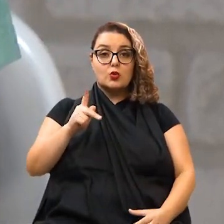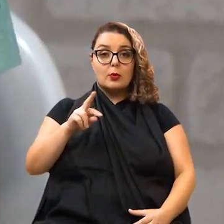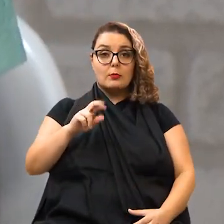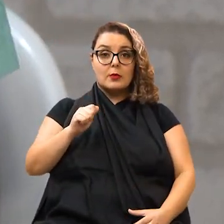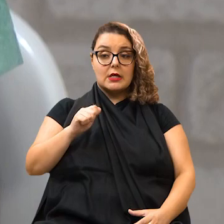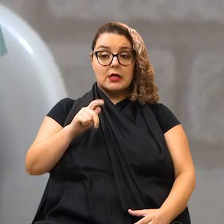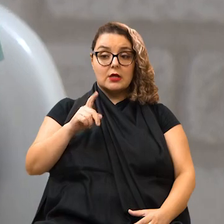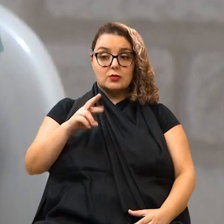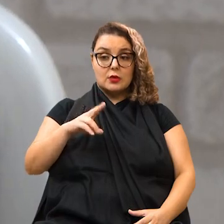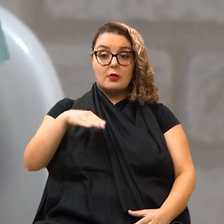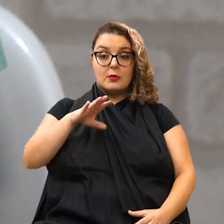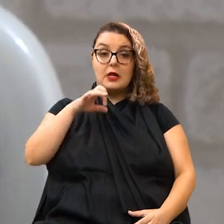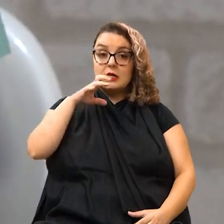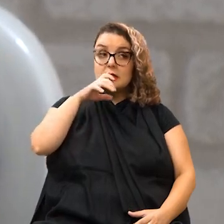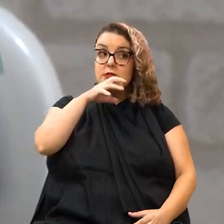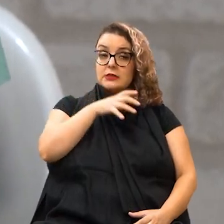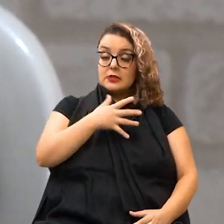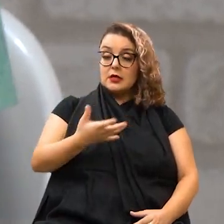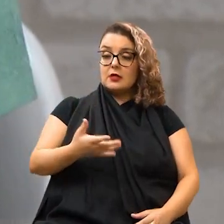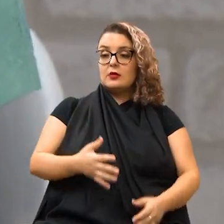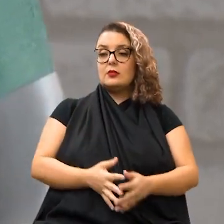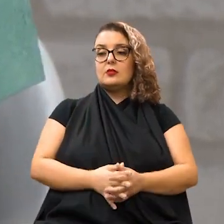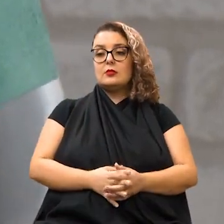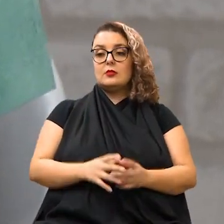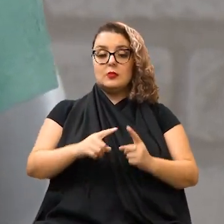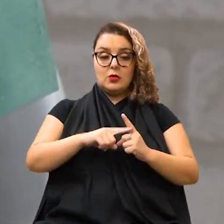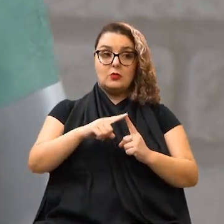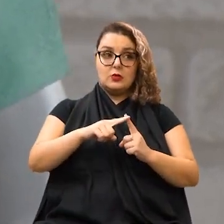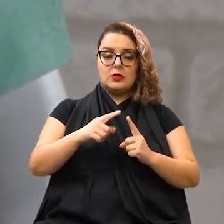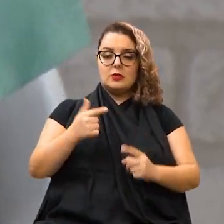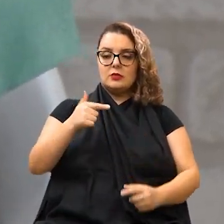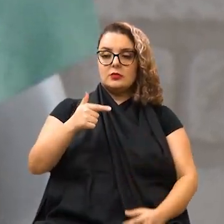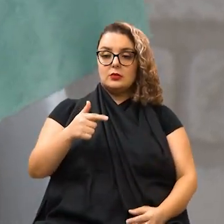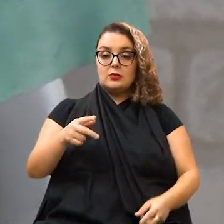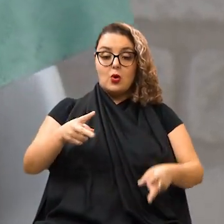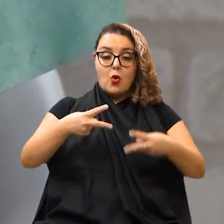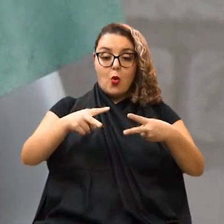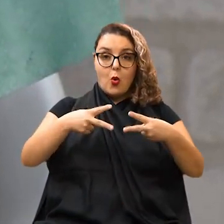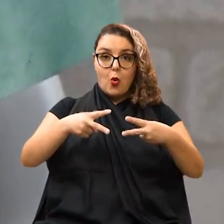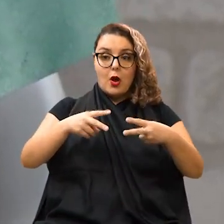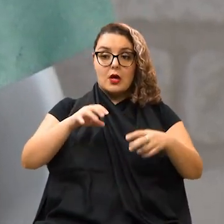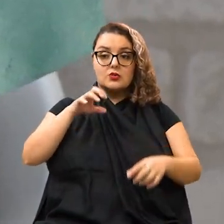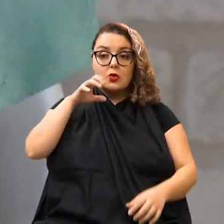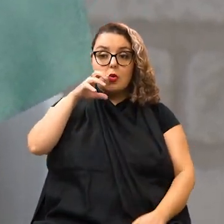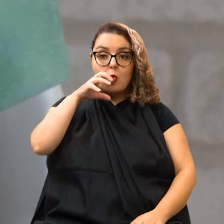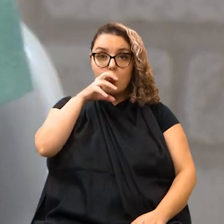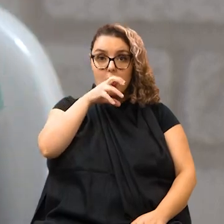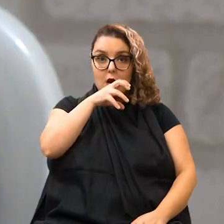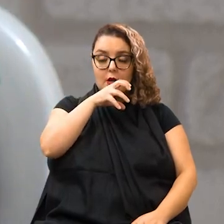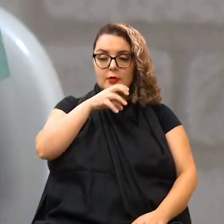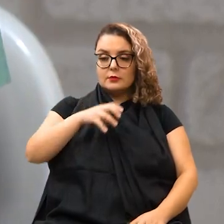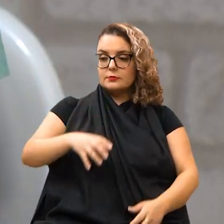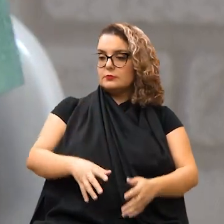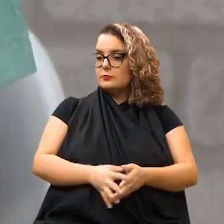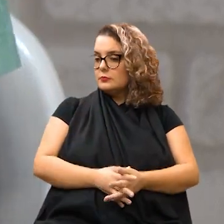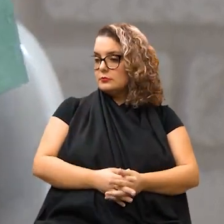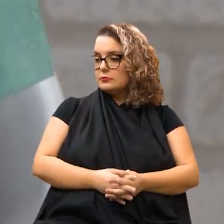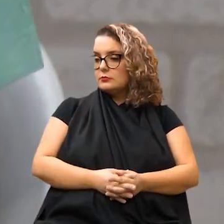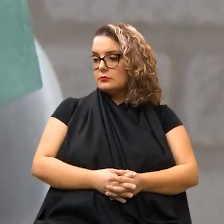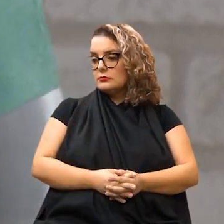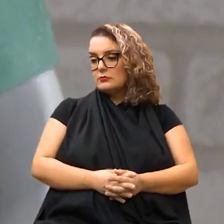soprador, ele é bem mais quente, né? Ele tem uma temperatura bem mais elevada, ele não tem o vento, ele tem só a